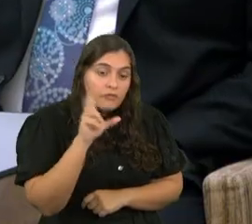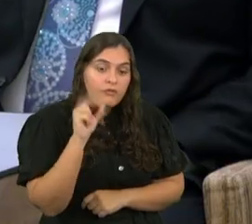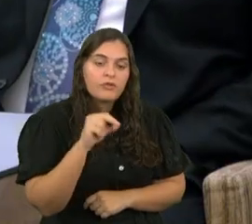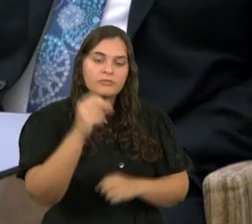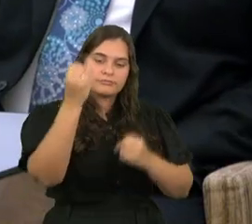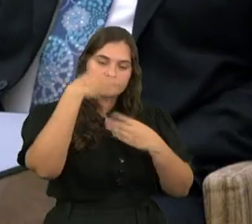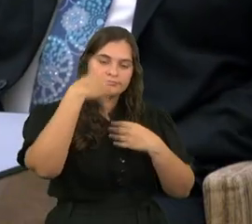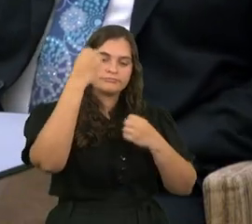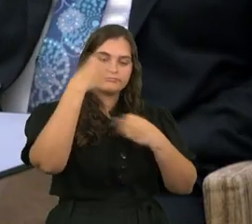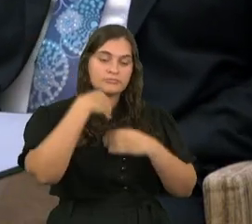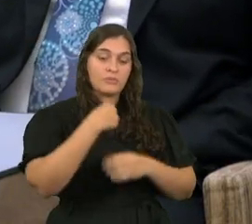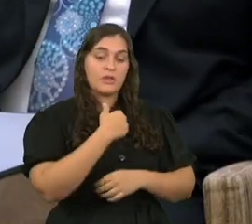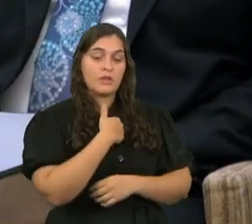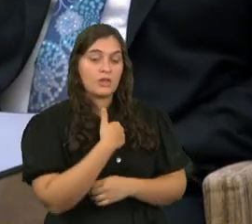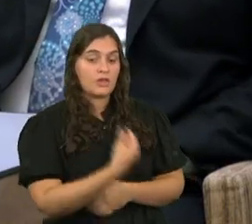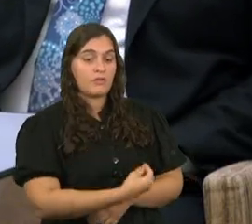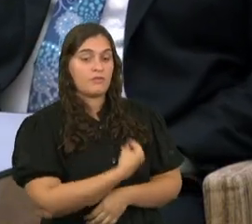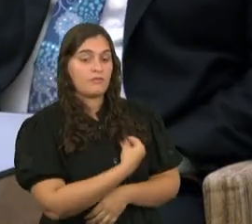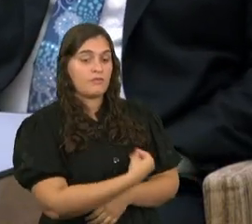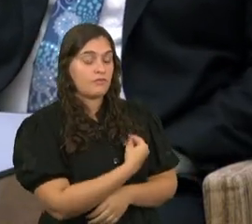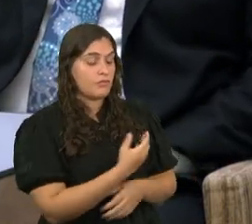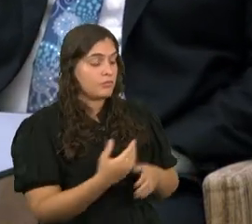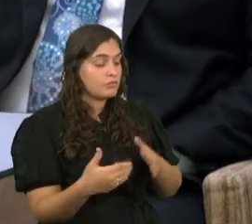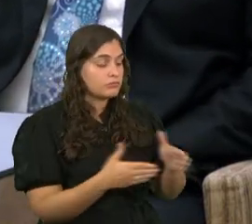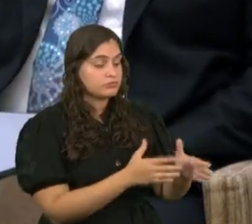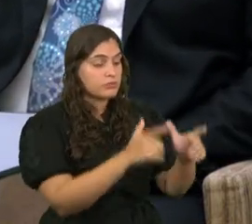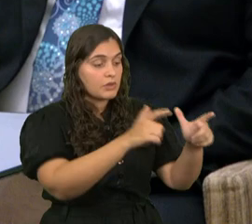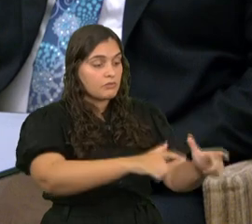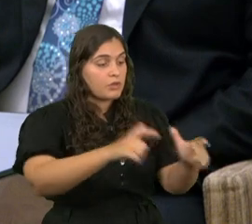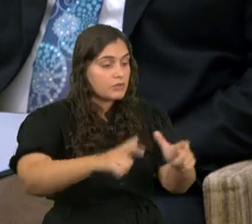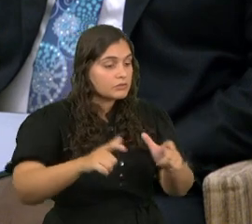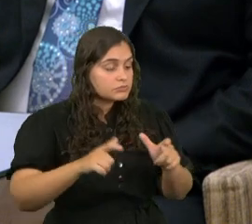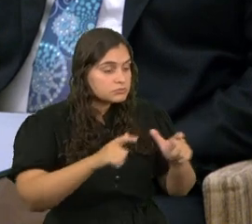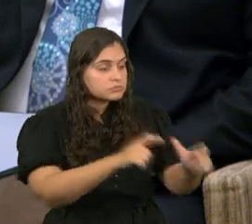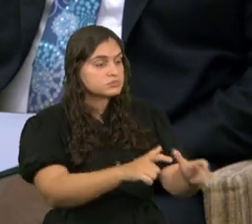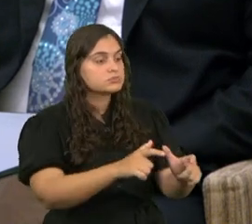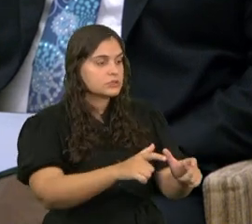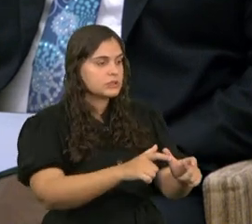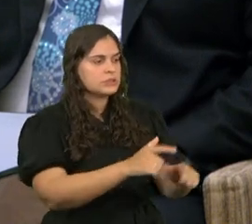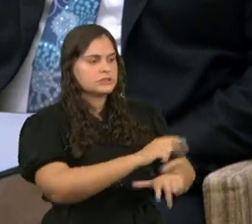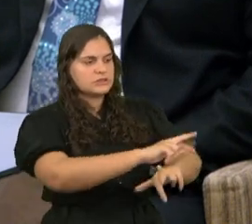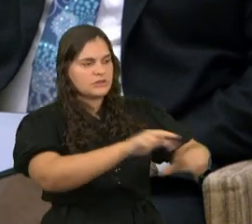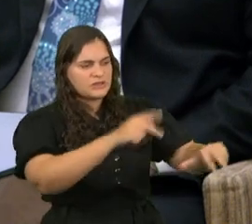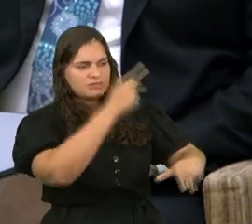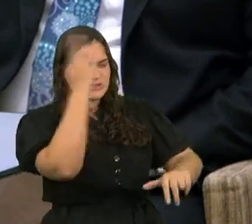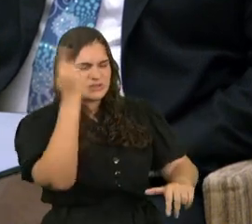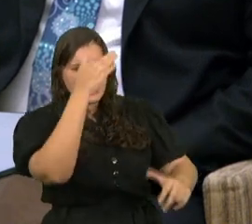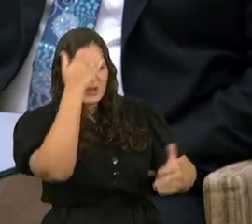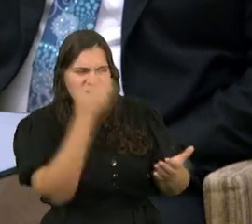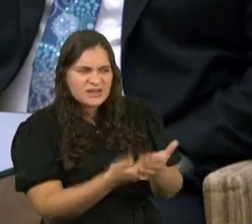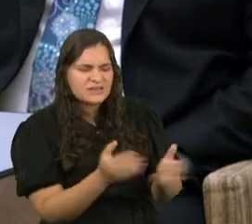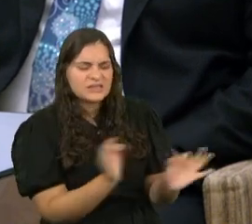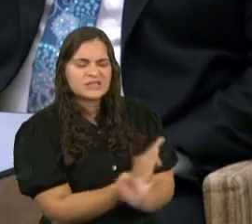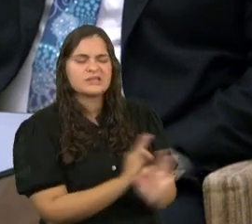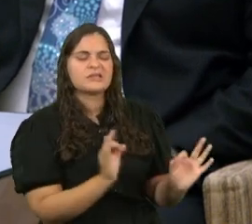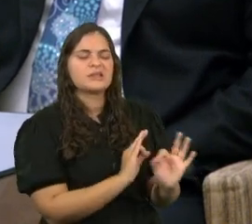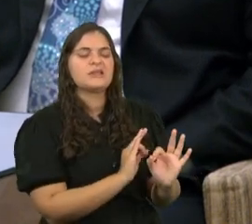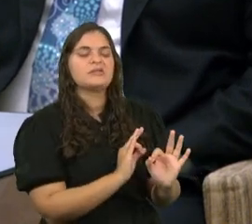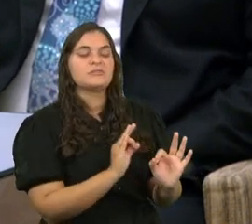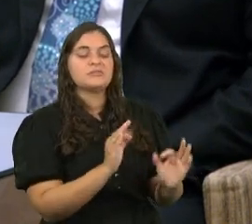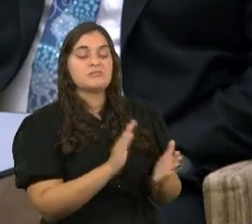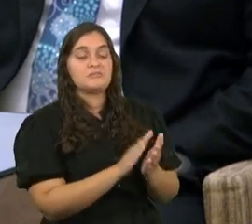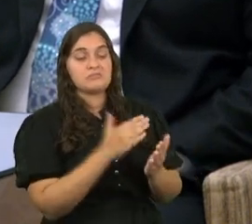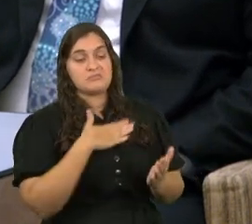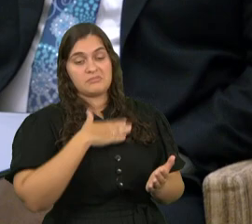ateus. A minha fé foi desafiada frontalmente. Mas tudo que este